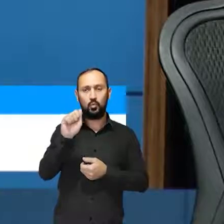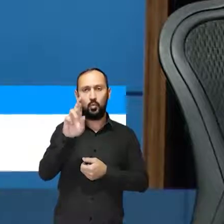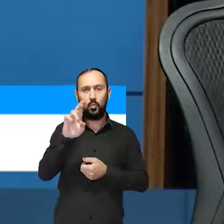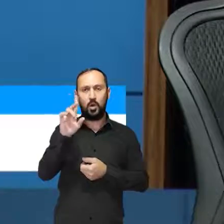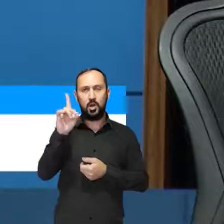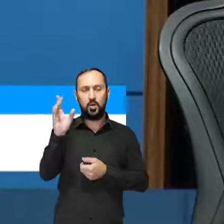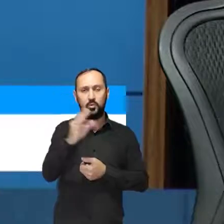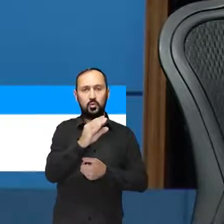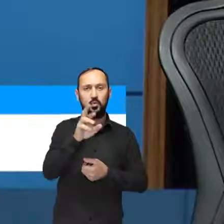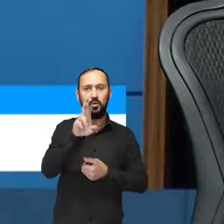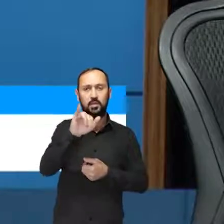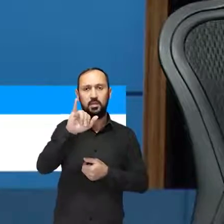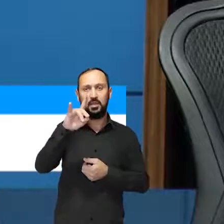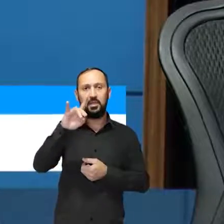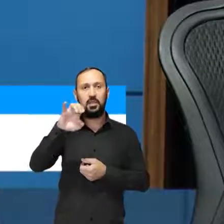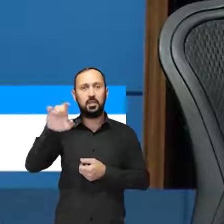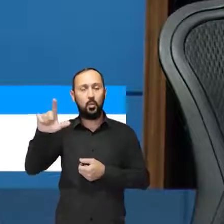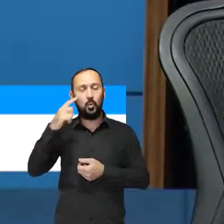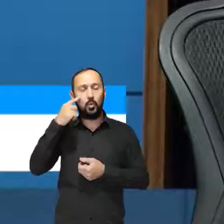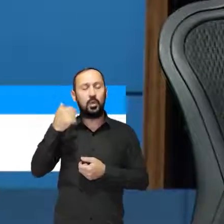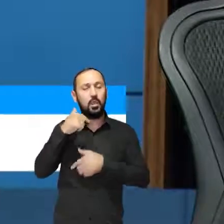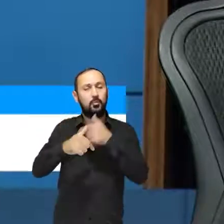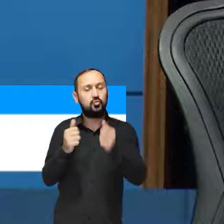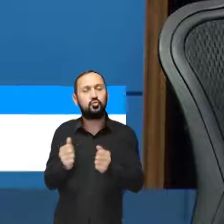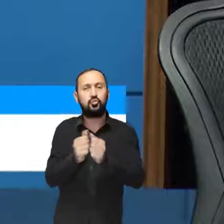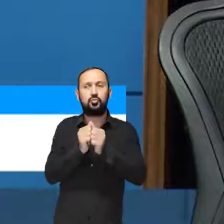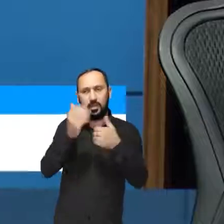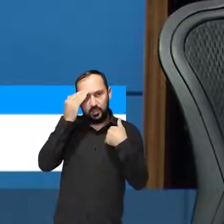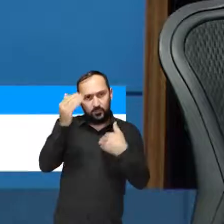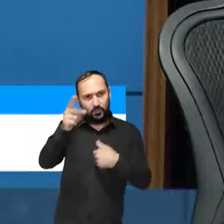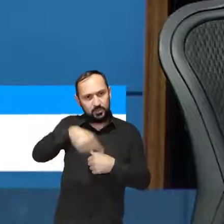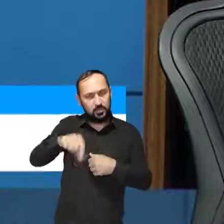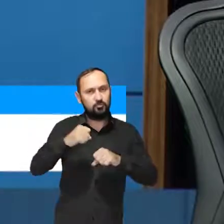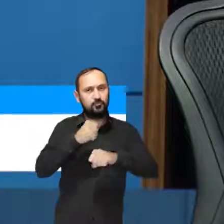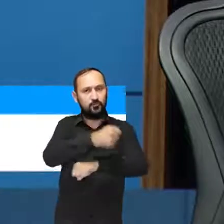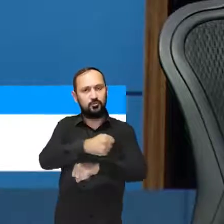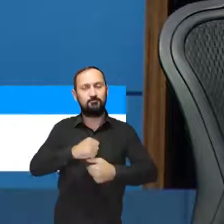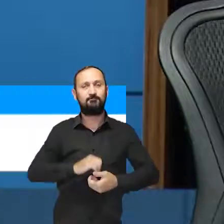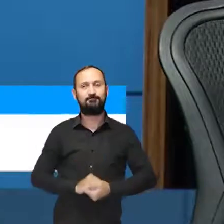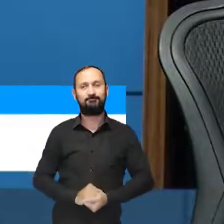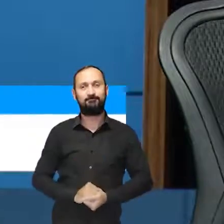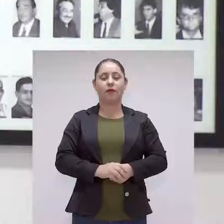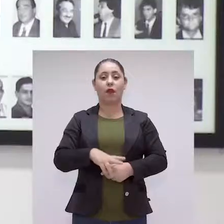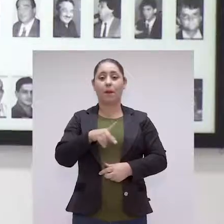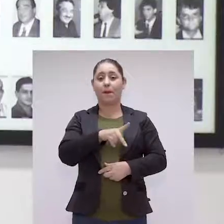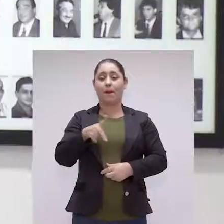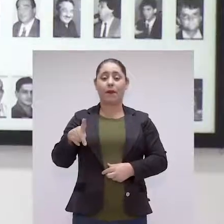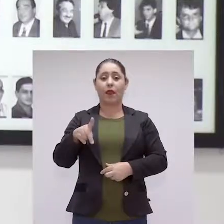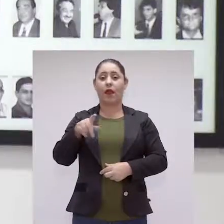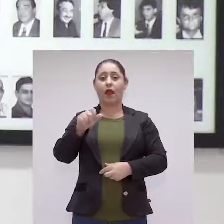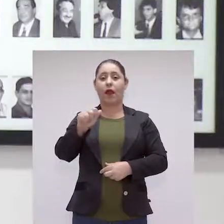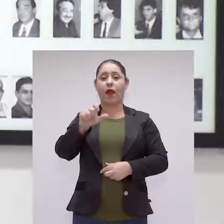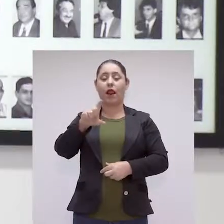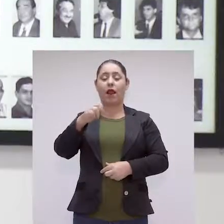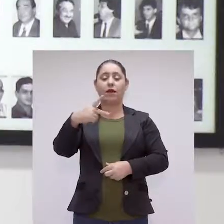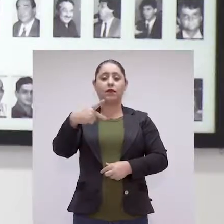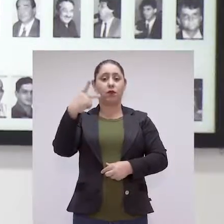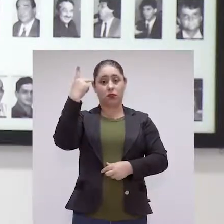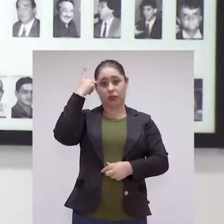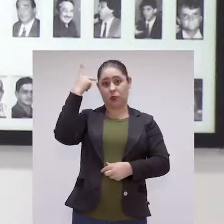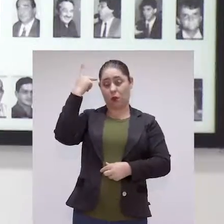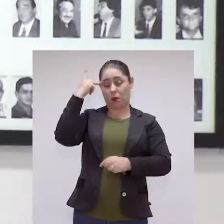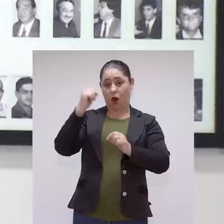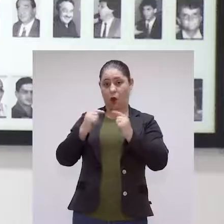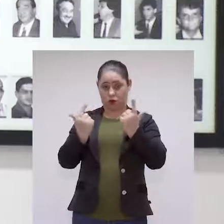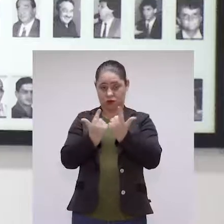Eduardo Riedel. Agradeço a todos os senhores deputados pelo empenho e pela dedicação. O presidente da Alesp, a